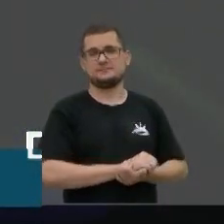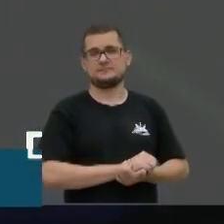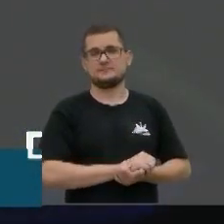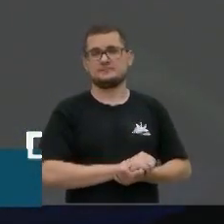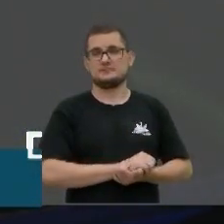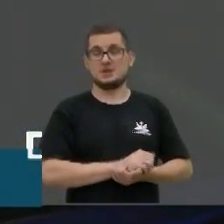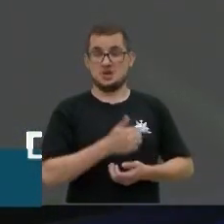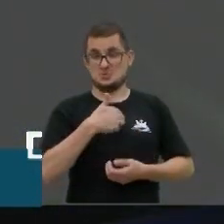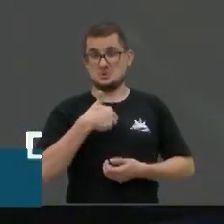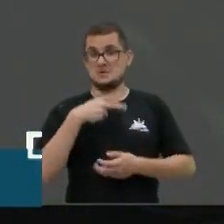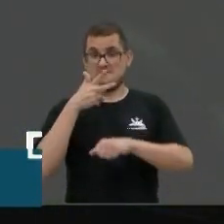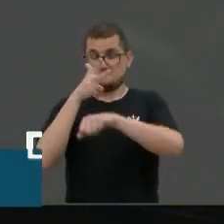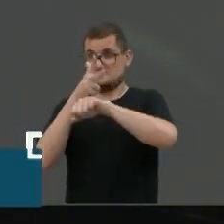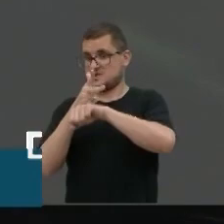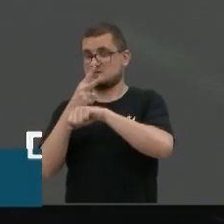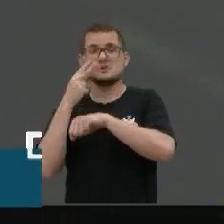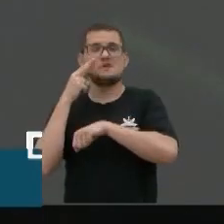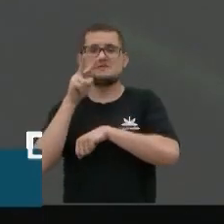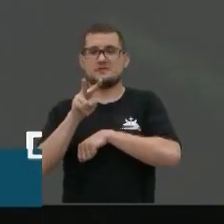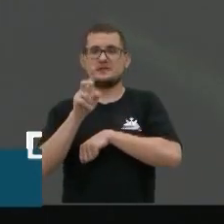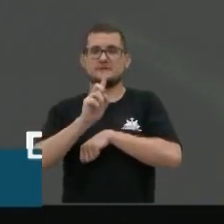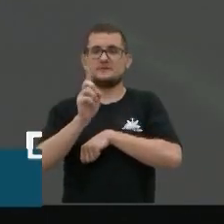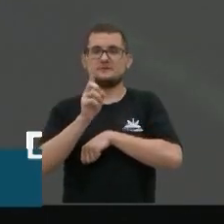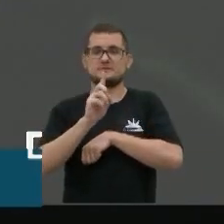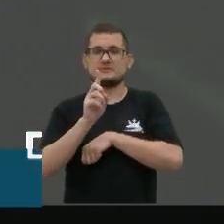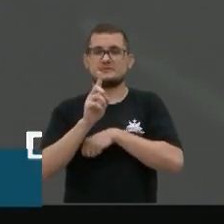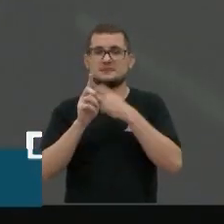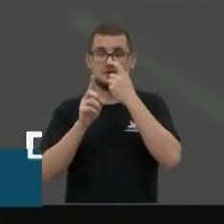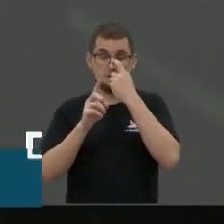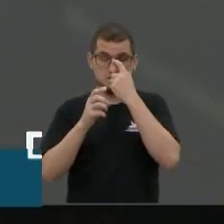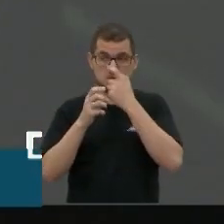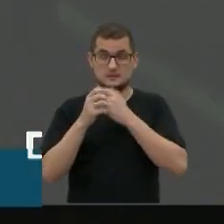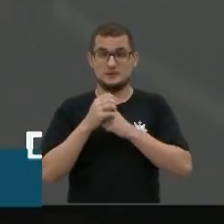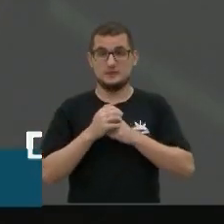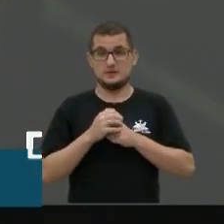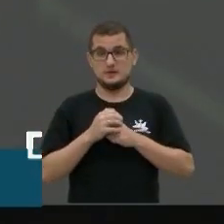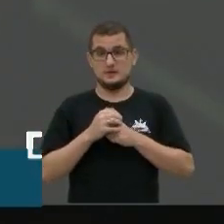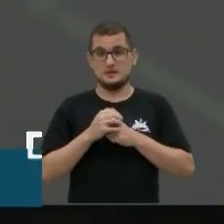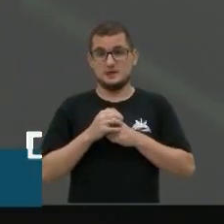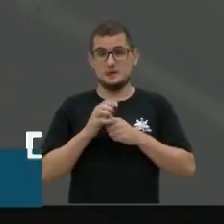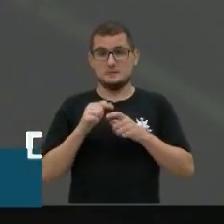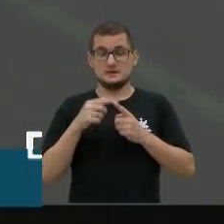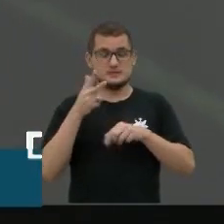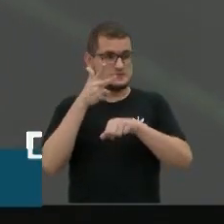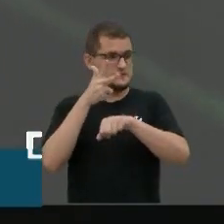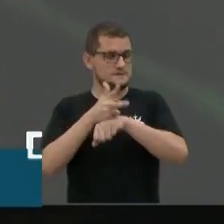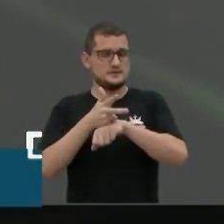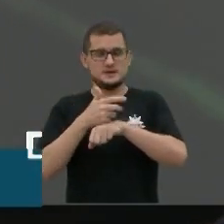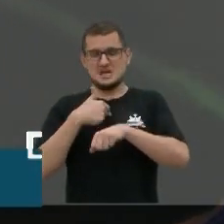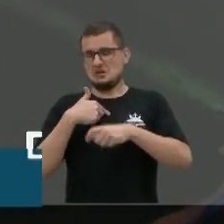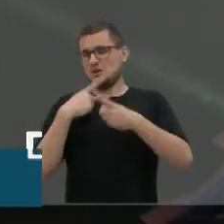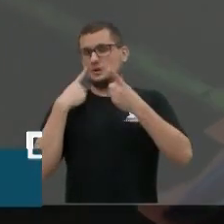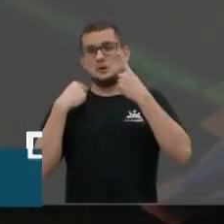Aquilo quando eu vi, desculpe, não que as palavras dela não fizeram bem, mas aquela imagem me fez chorar muito.